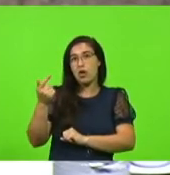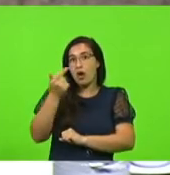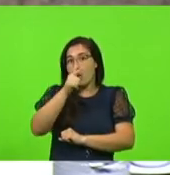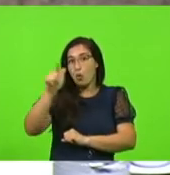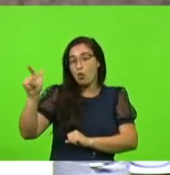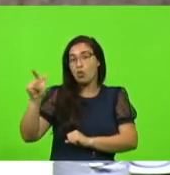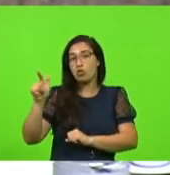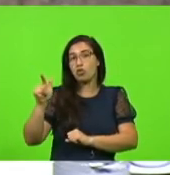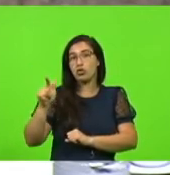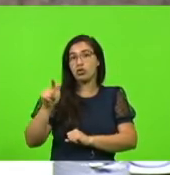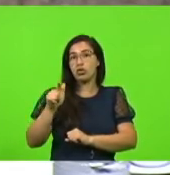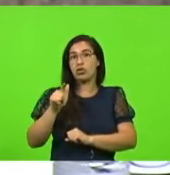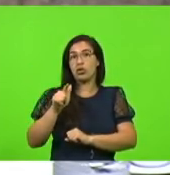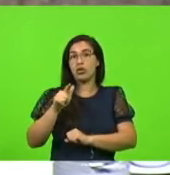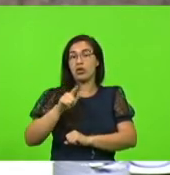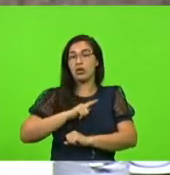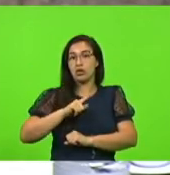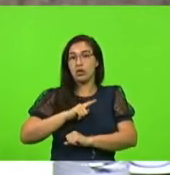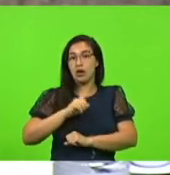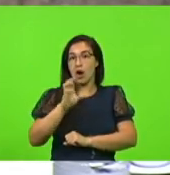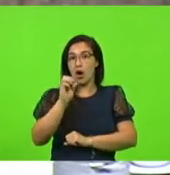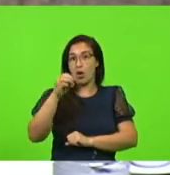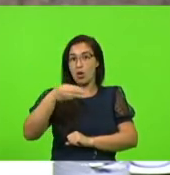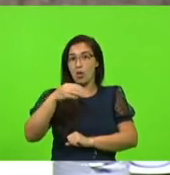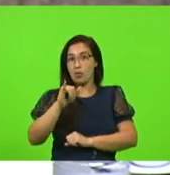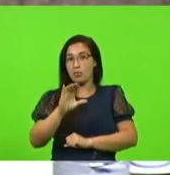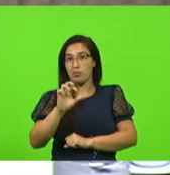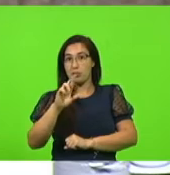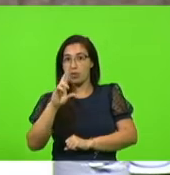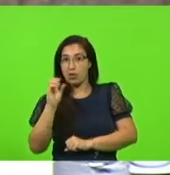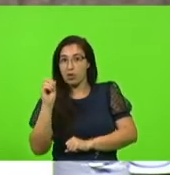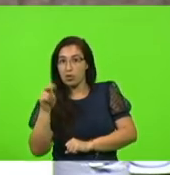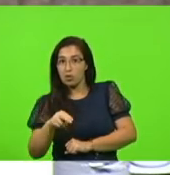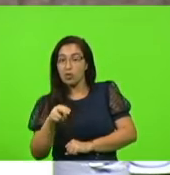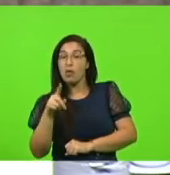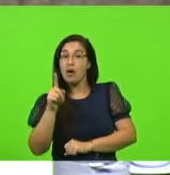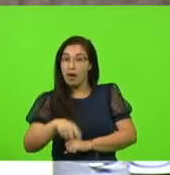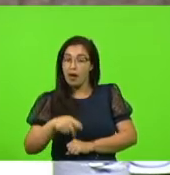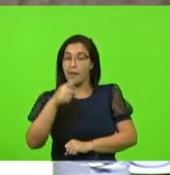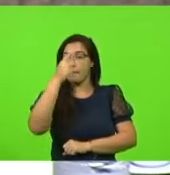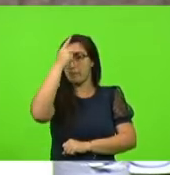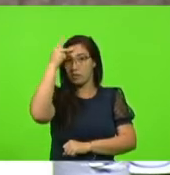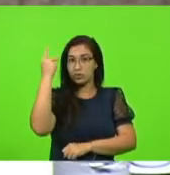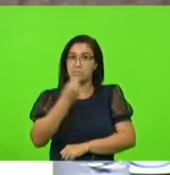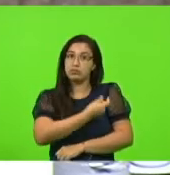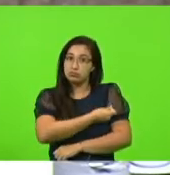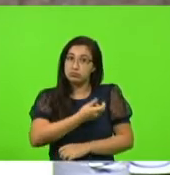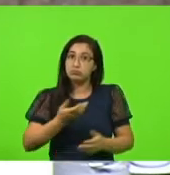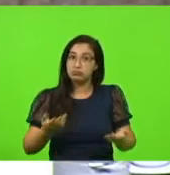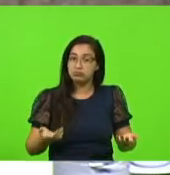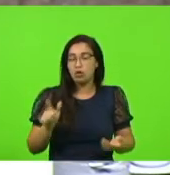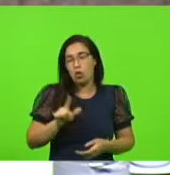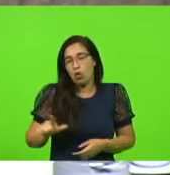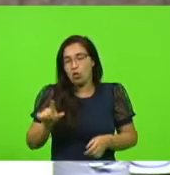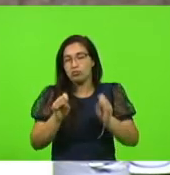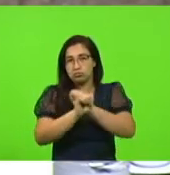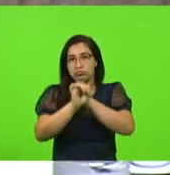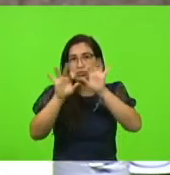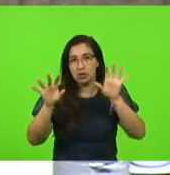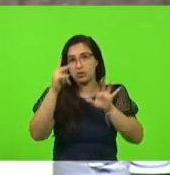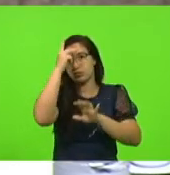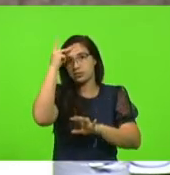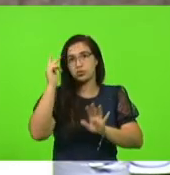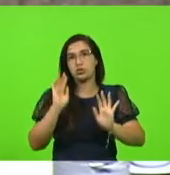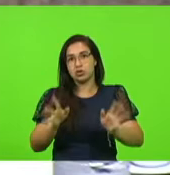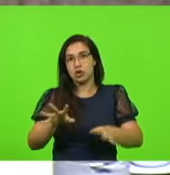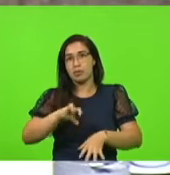a nova cepa para o Brasil foram pessoas vacinadas que trouxeram. Logicamente, os vacinados podem sim se contaminar e